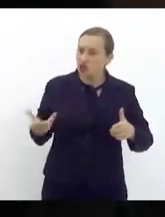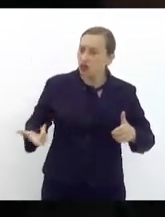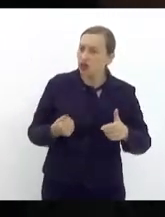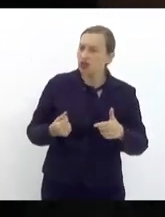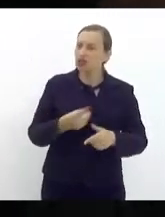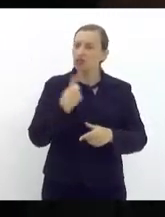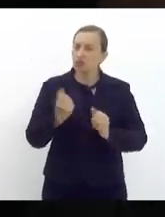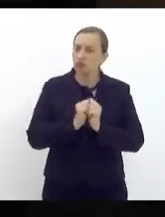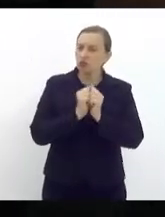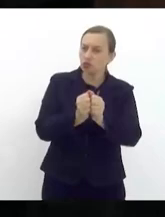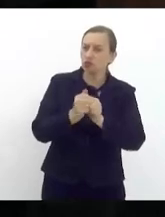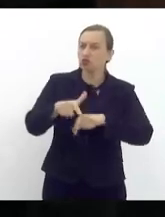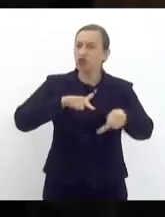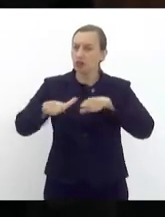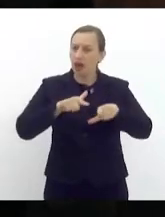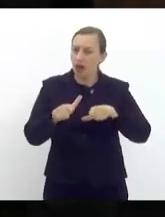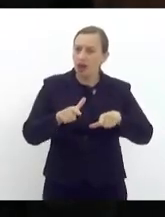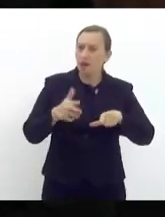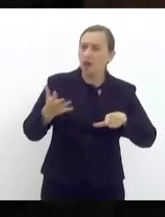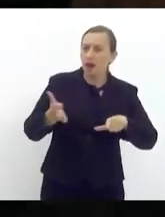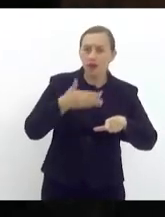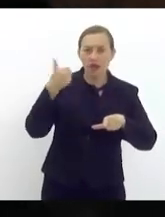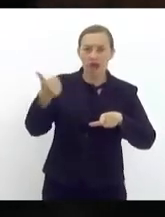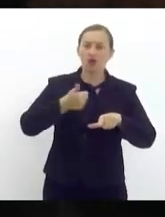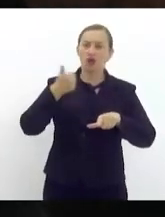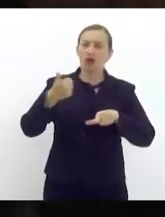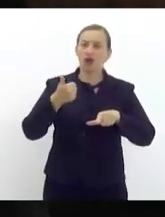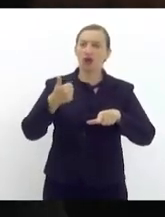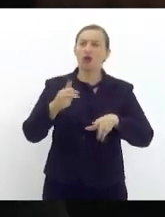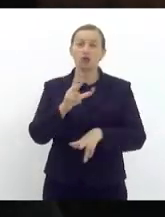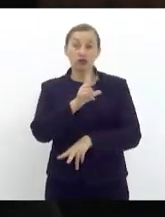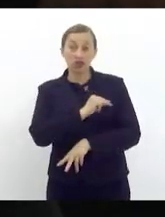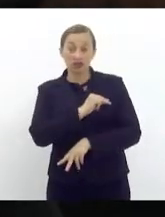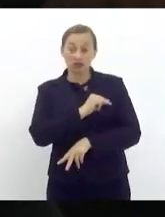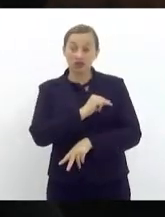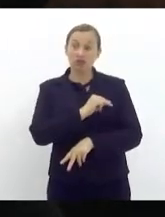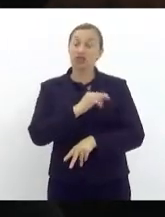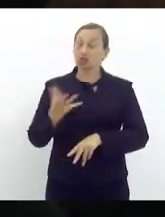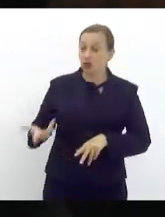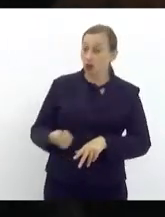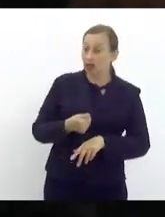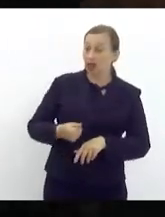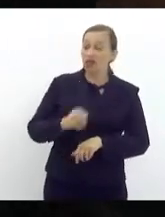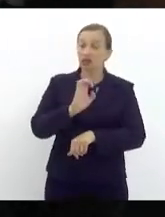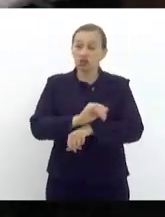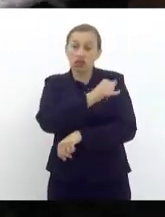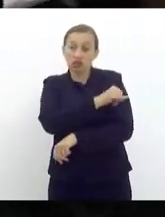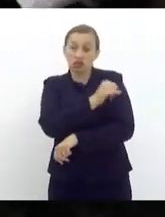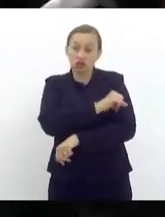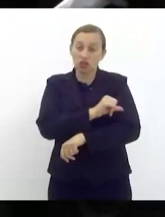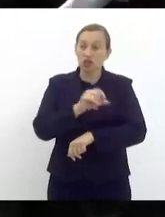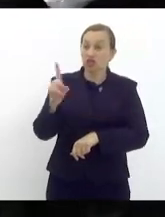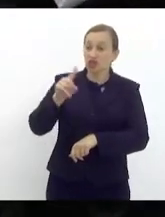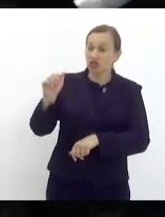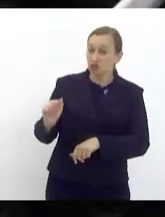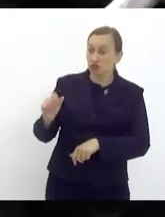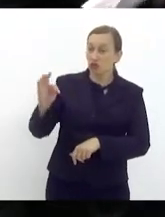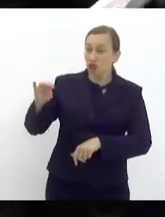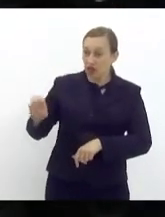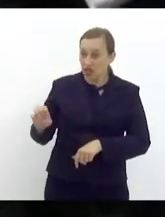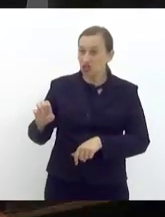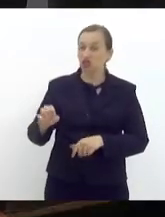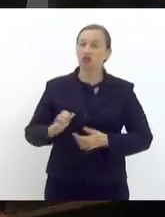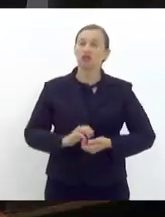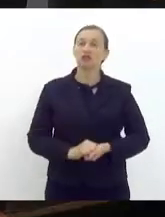trabalhar em conjunto para melhorar o sistema ferroviário nos nossos estados de janeiro, para atender a nossa Baixada, nossa Zona Oeste, a nossa região metropolitana.